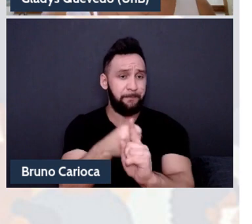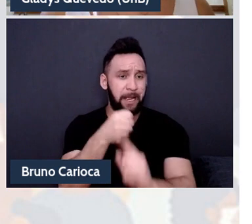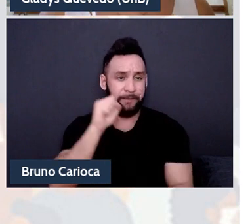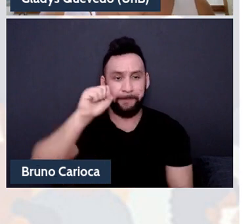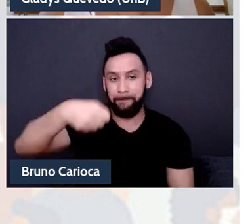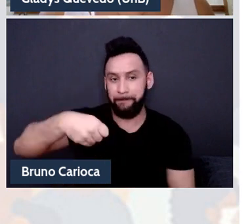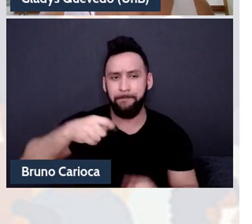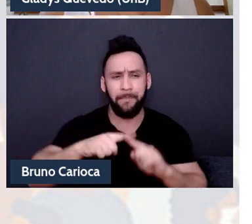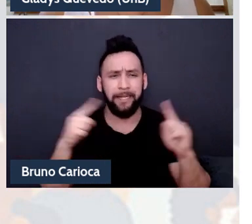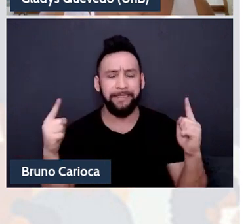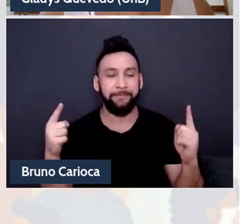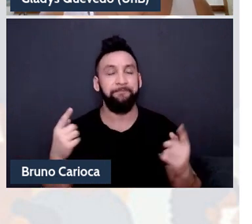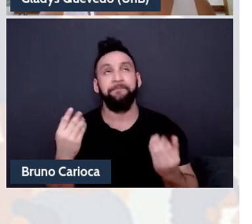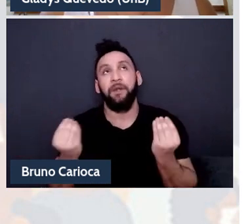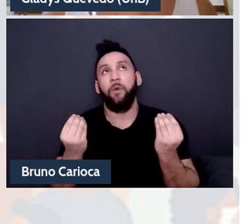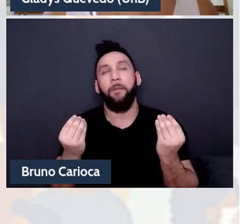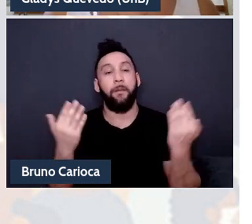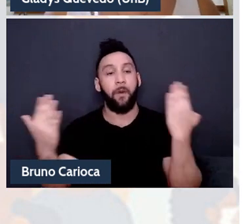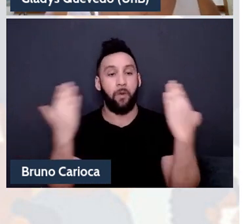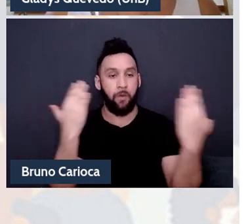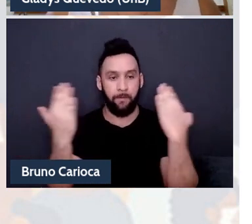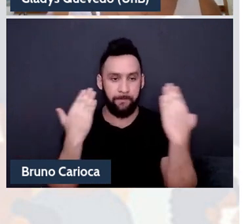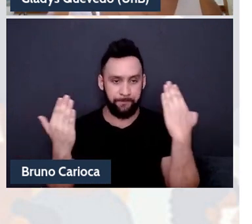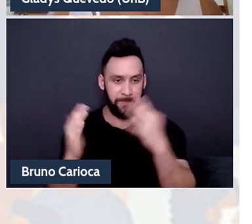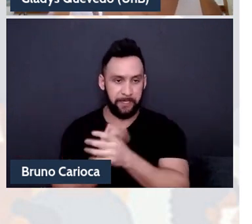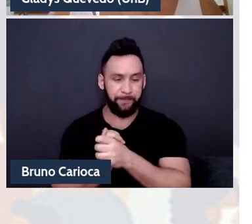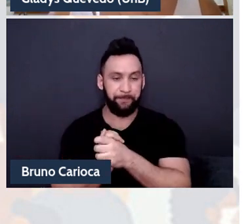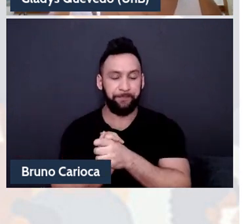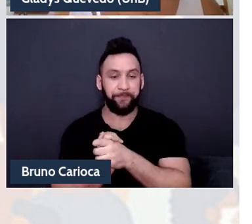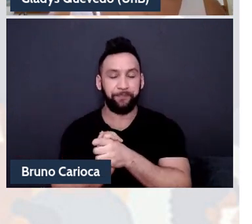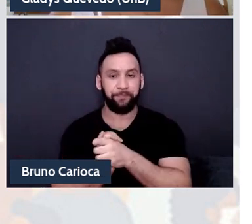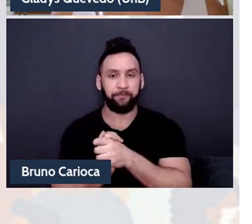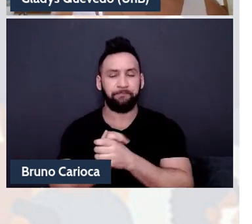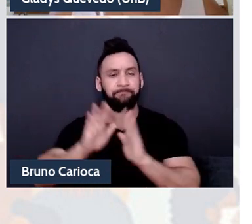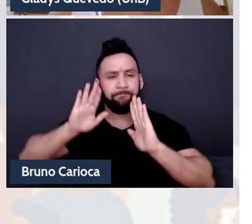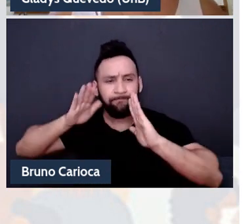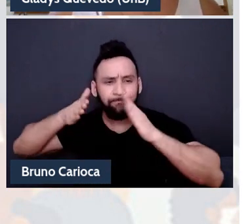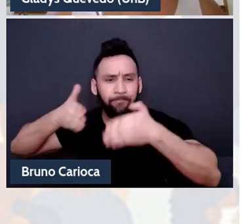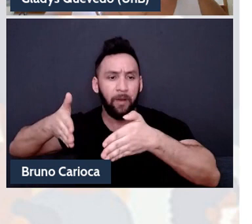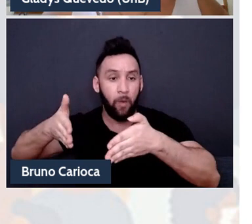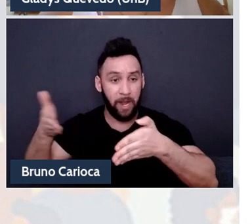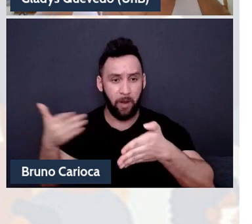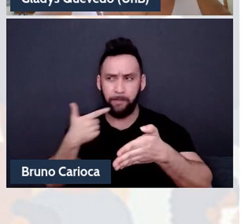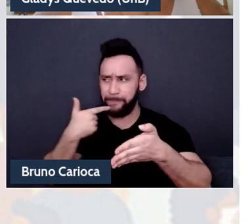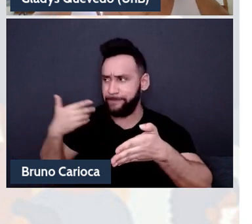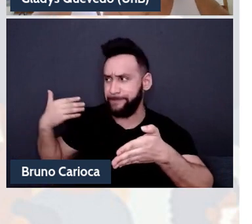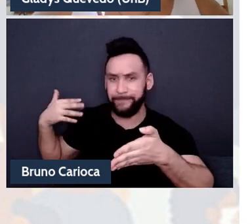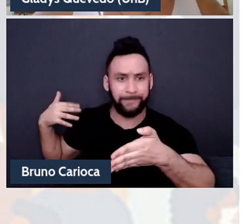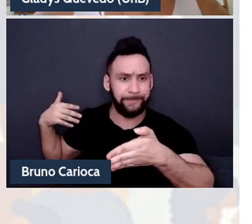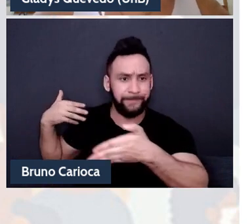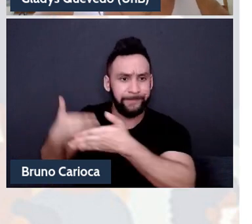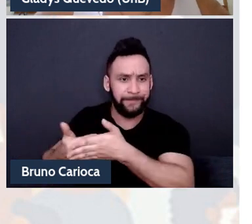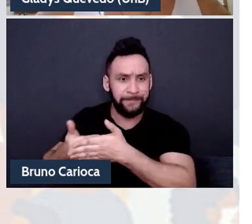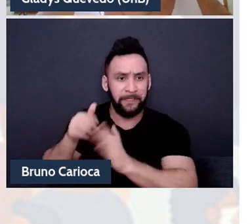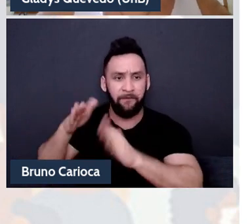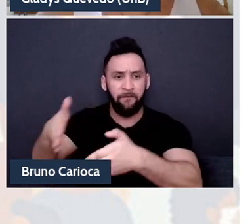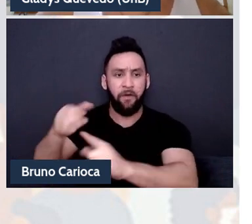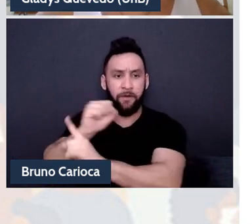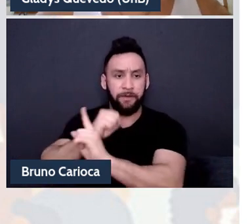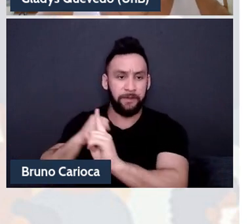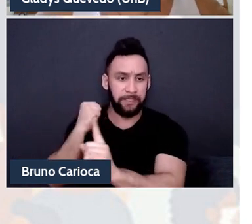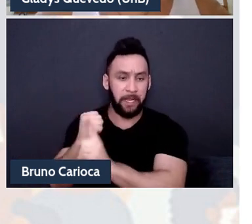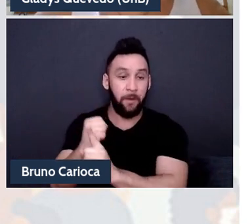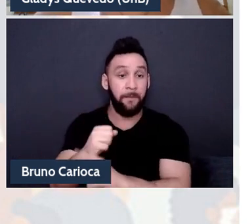cá, a preocupação se voltou mais para as questões sociais. Por isso, a palavra impacto acabou sendo muito